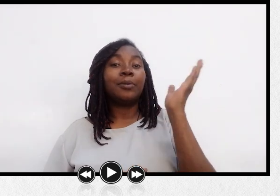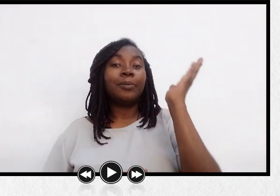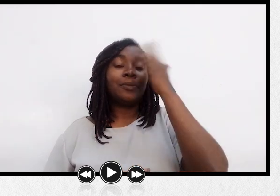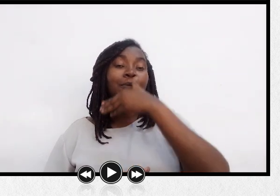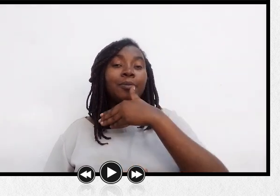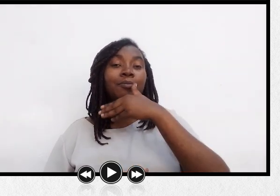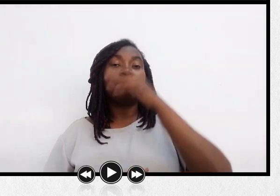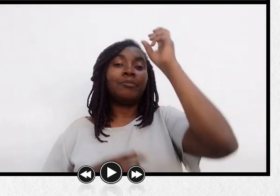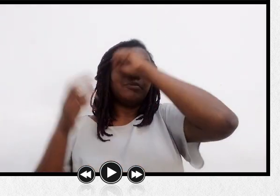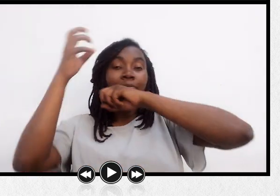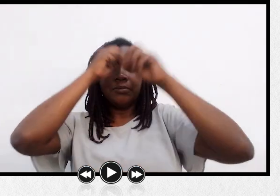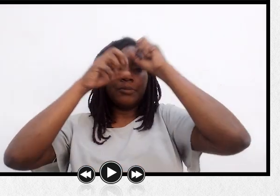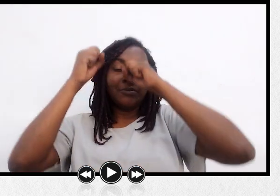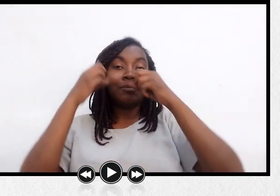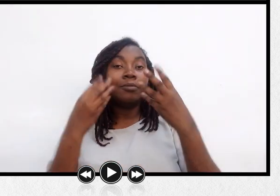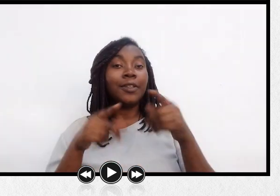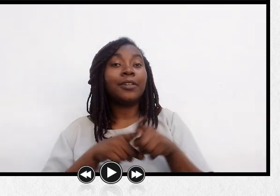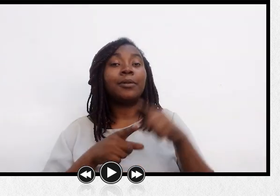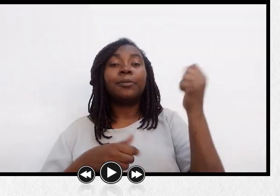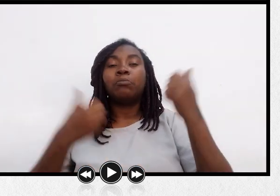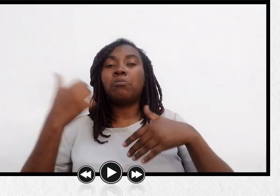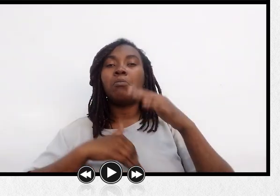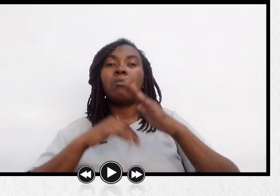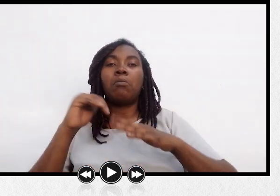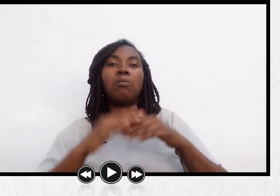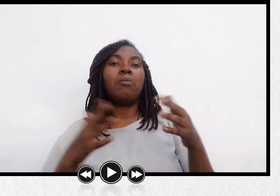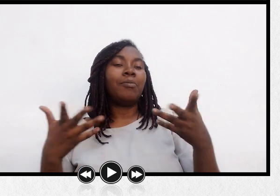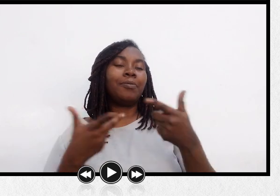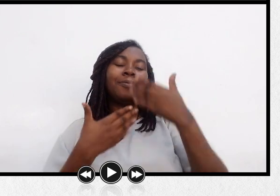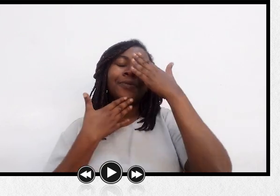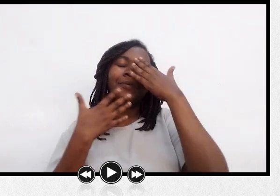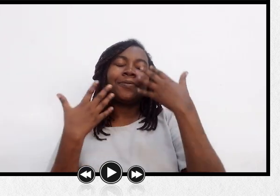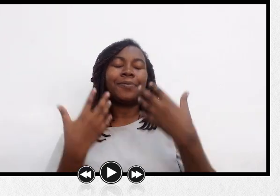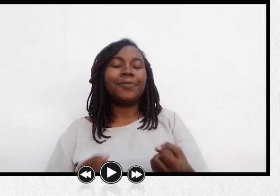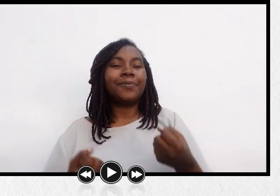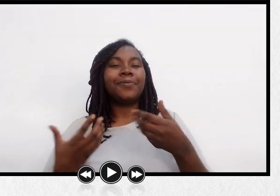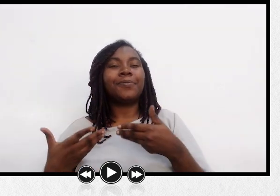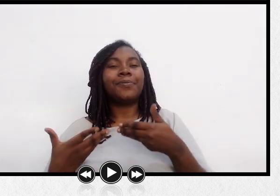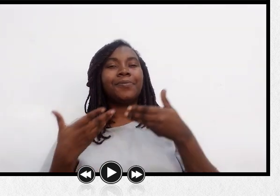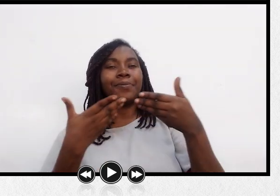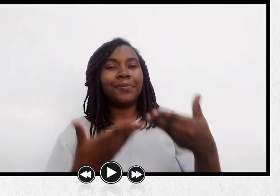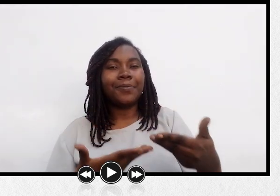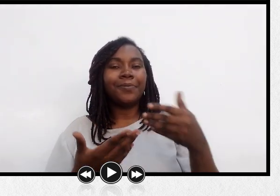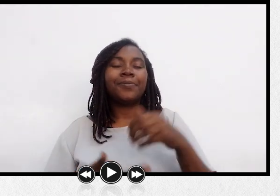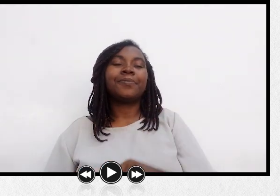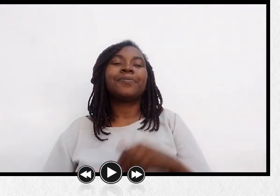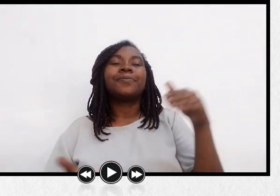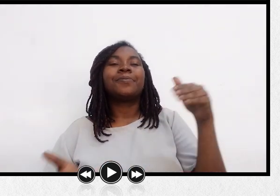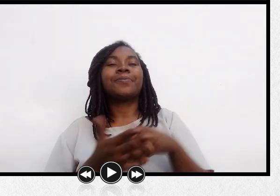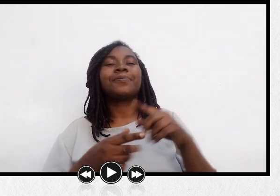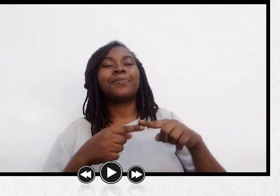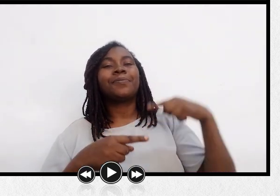conhecedora do assunto, mas uma grande lutadora pelos recursos hídricos. Então, muito obrigado, Eleusa, por ter aceitado o nosso convite, né? Até um